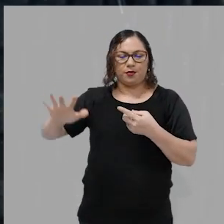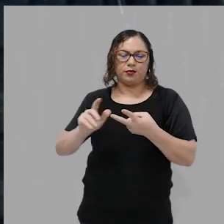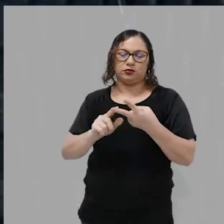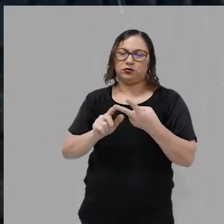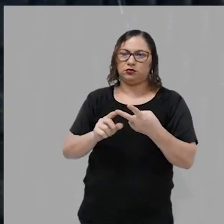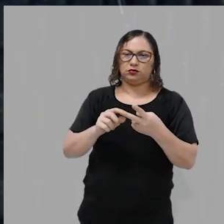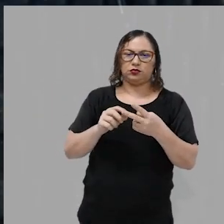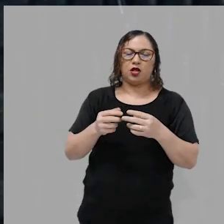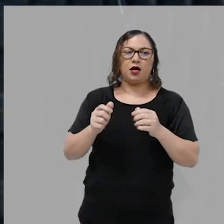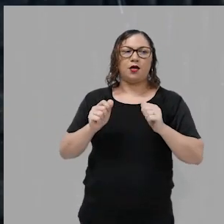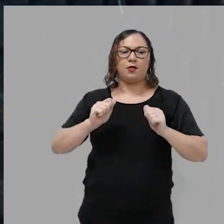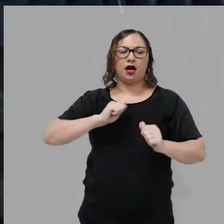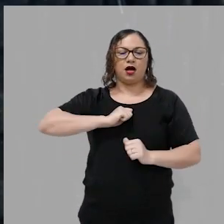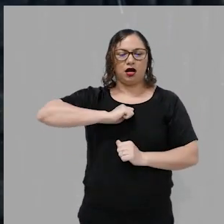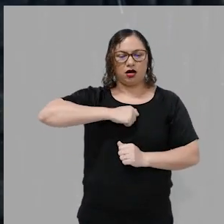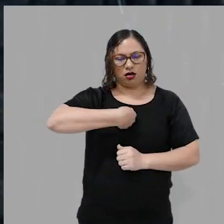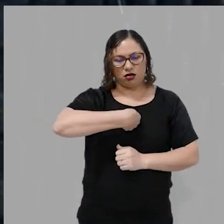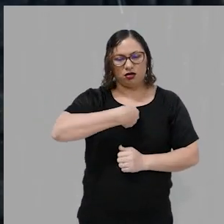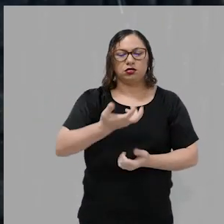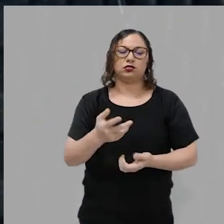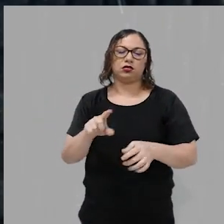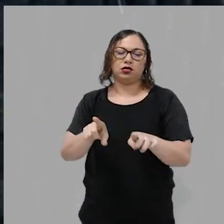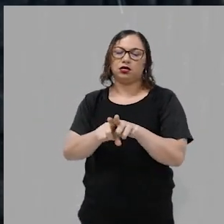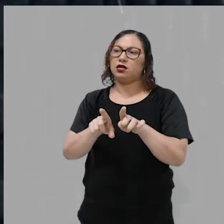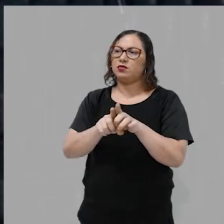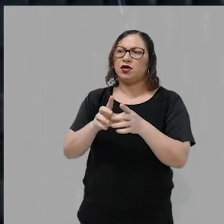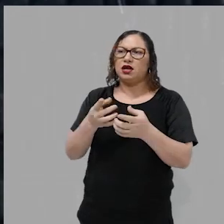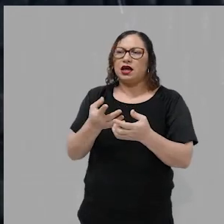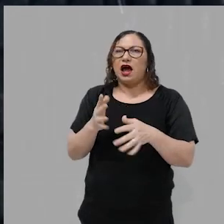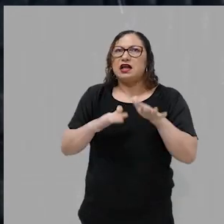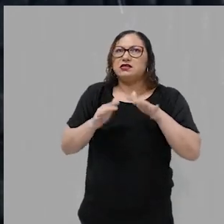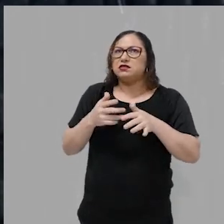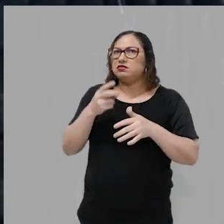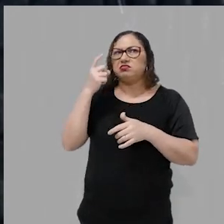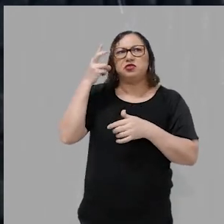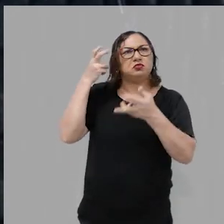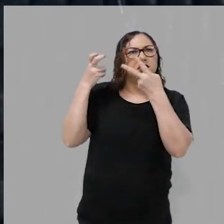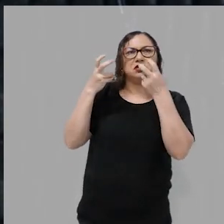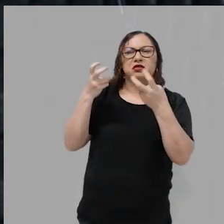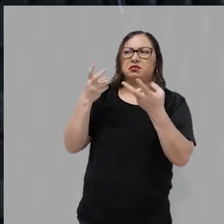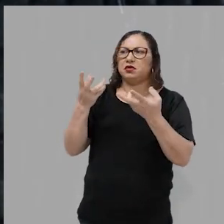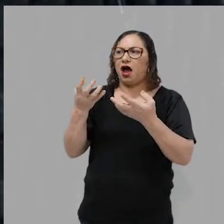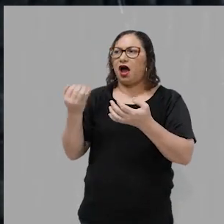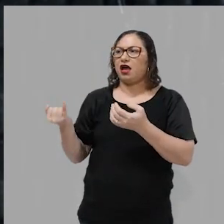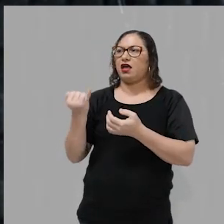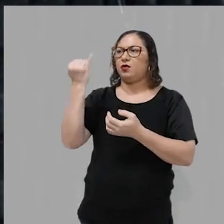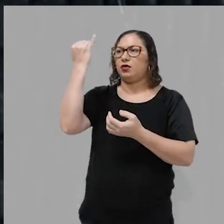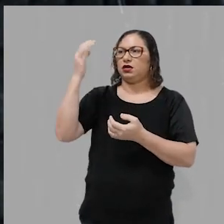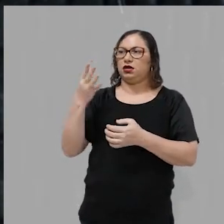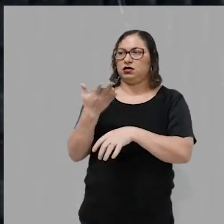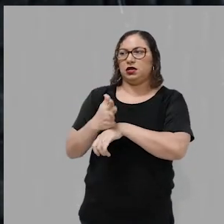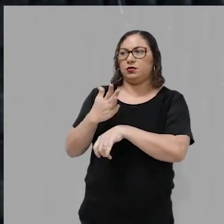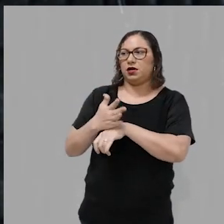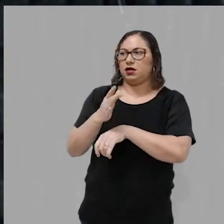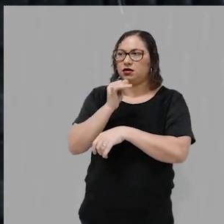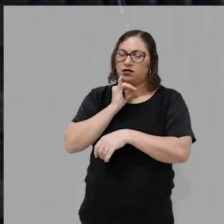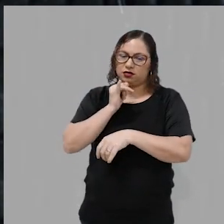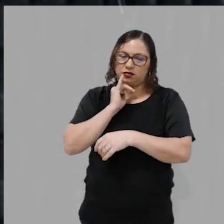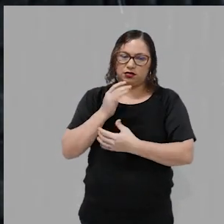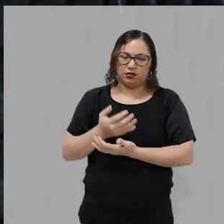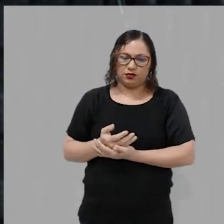de estudos, sem talvez se dar conta do nível de importância disso para a nossa história nacional hoje. Na prática,